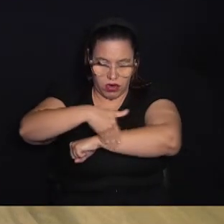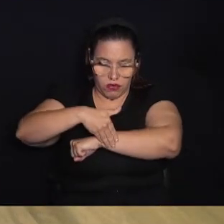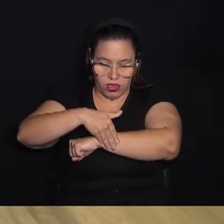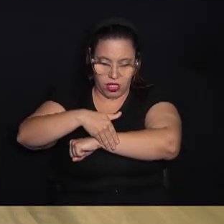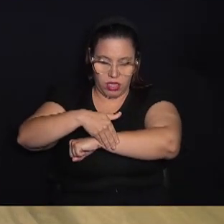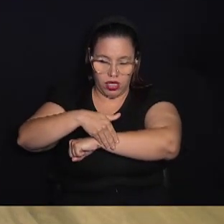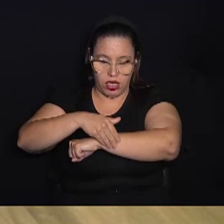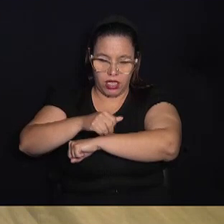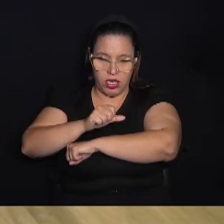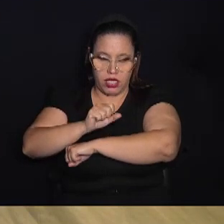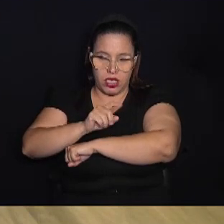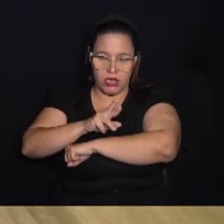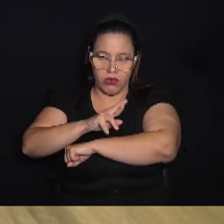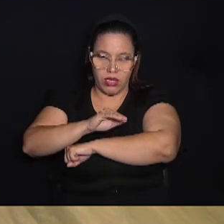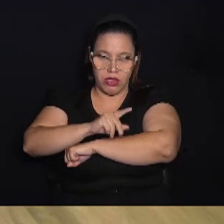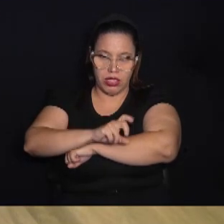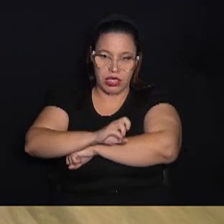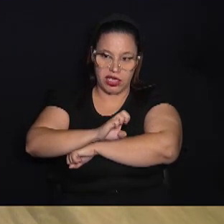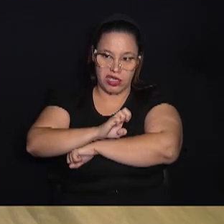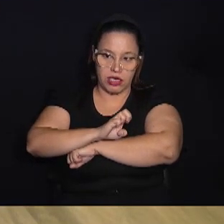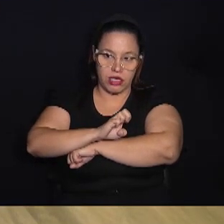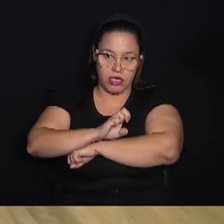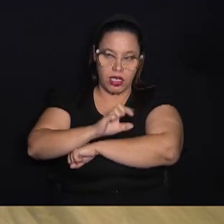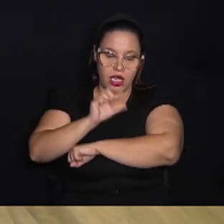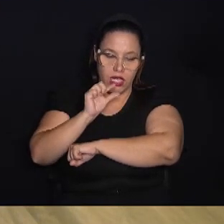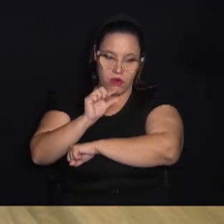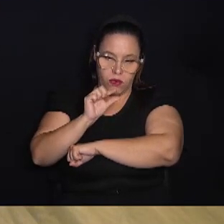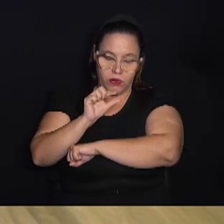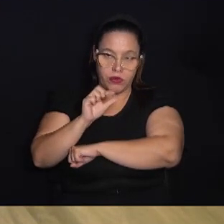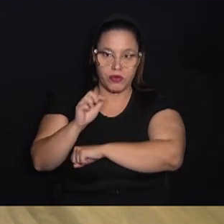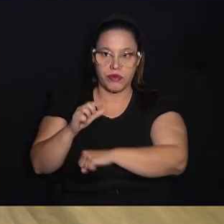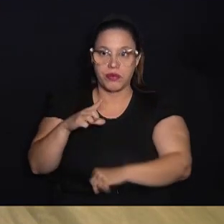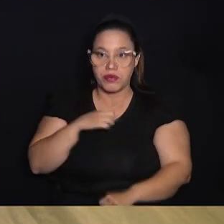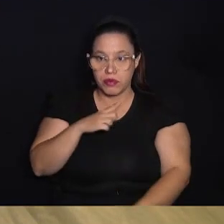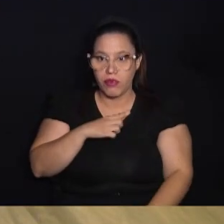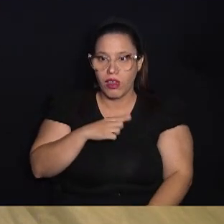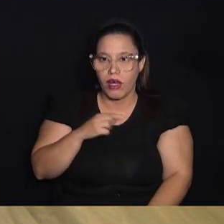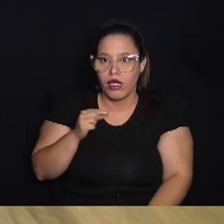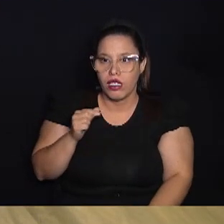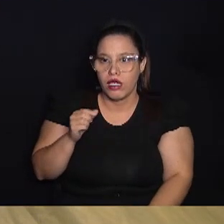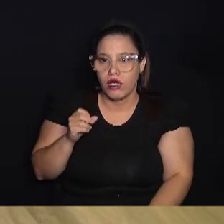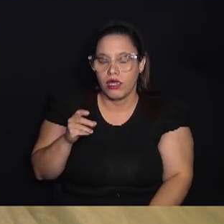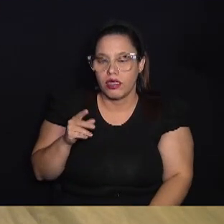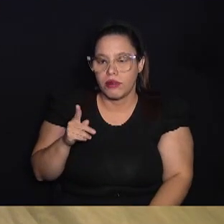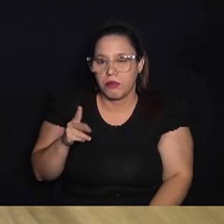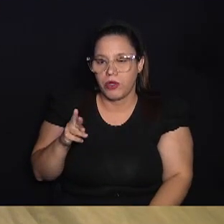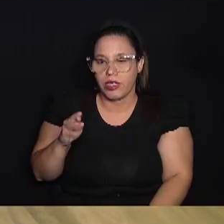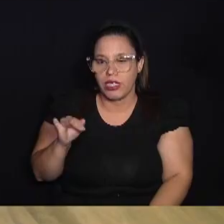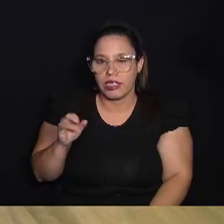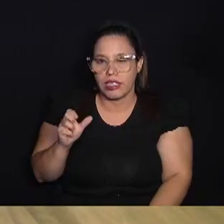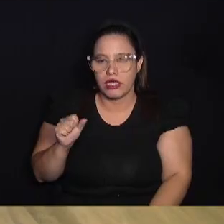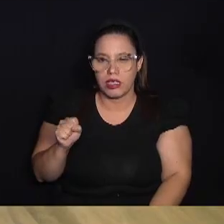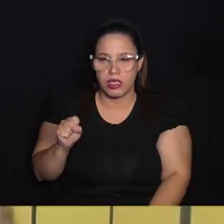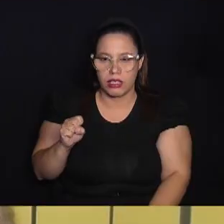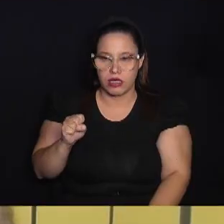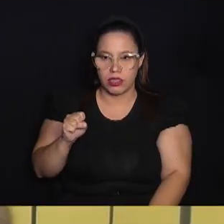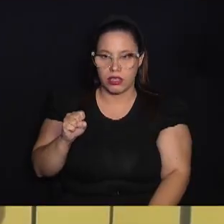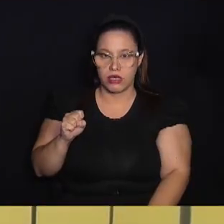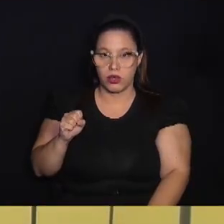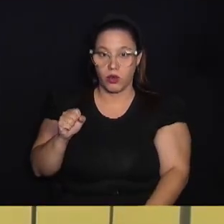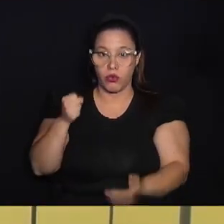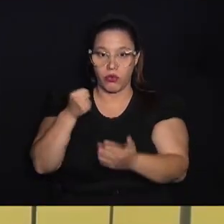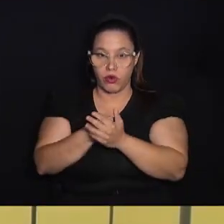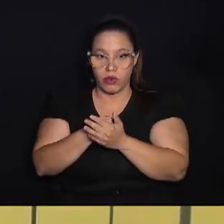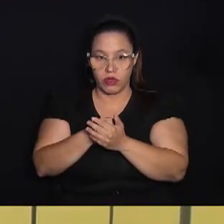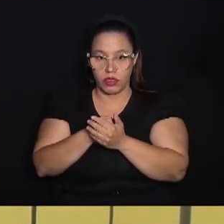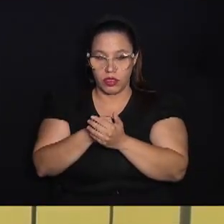isso ele tem um pedaço aqui também tem um pedaço né tem o tem um pedacinho do Cemitério dos Protestantes no Cemitério da Saudade oficialmente Cemitério